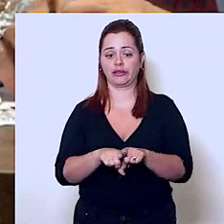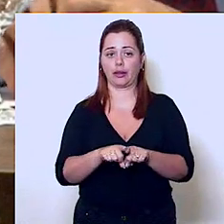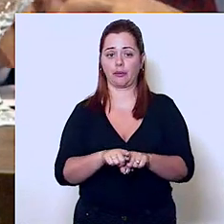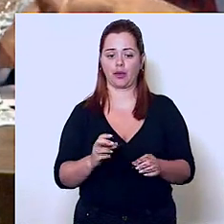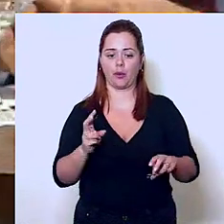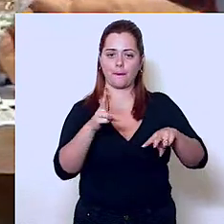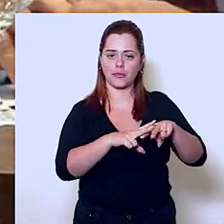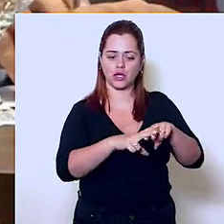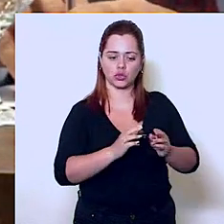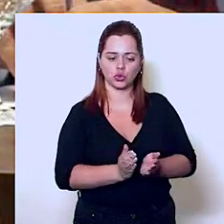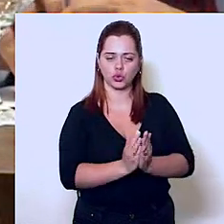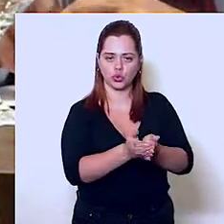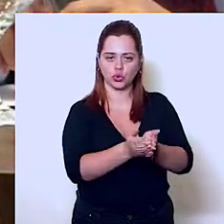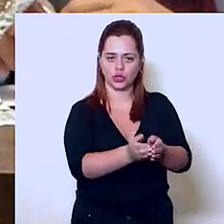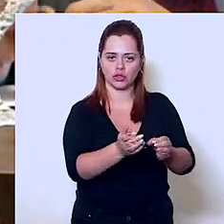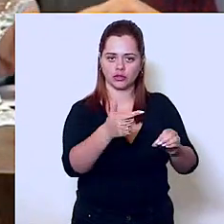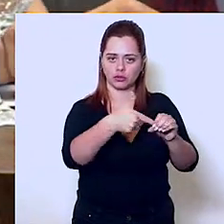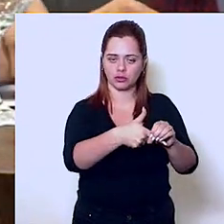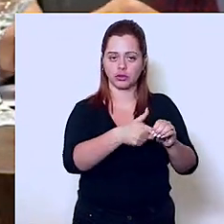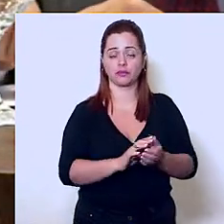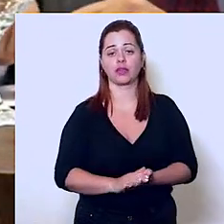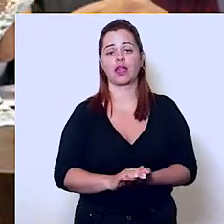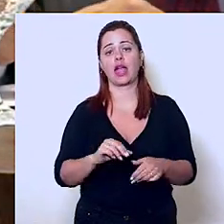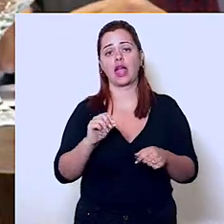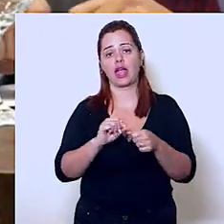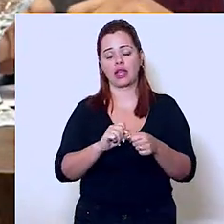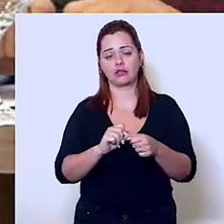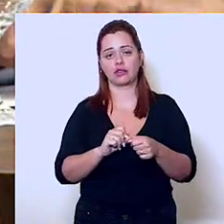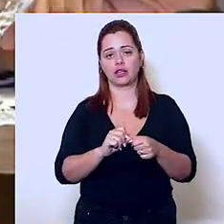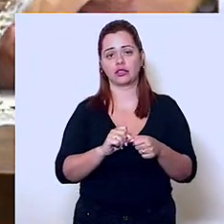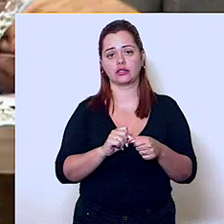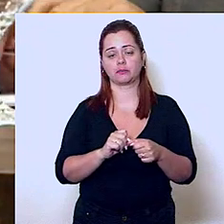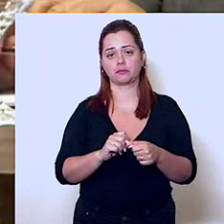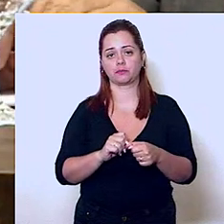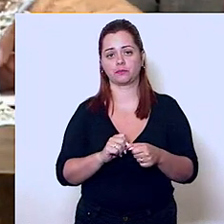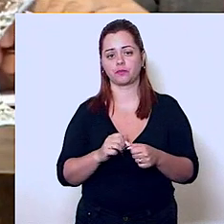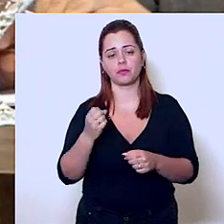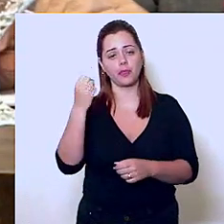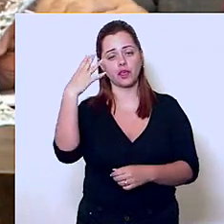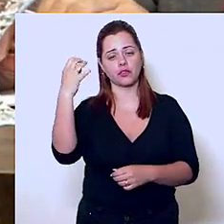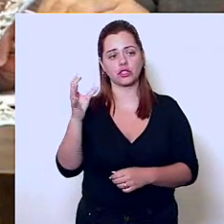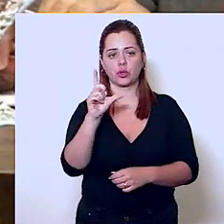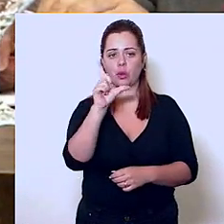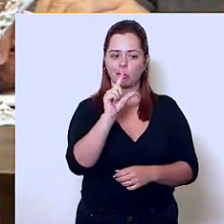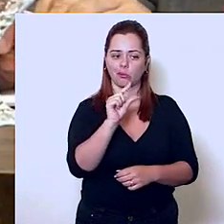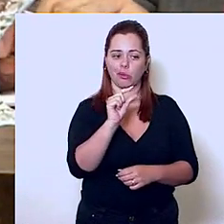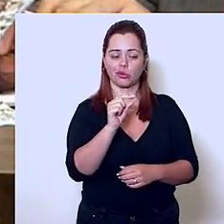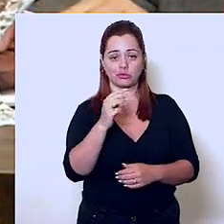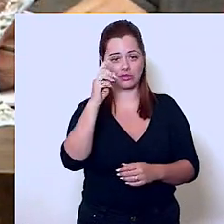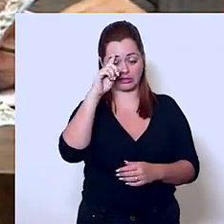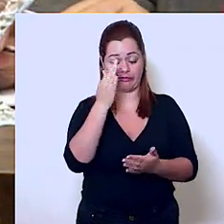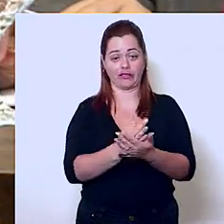vinham entregar petróleo, e ele fez essa viagem um pouco profética, né? Porque foi a década onde